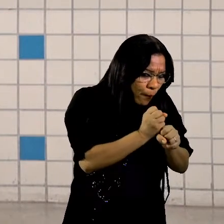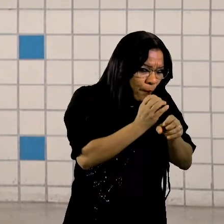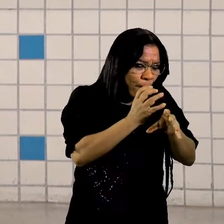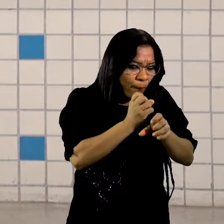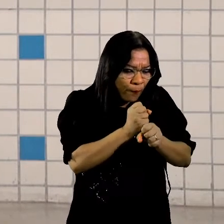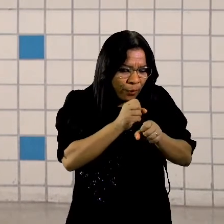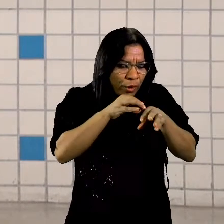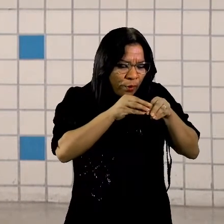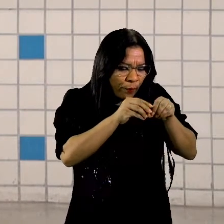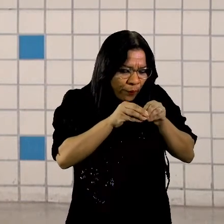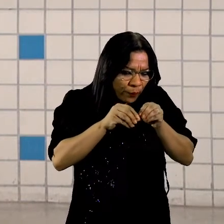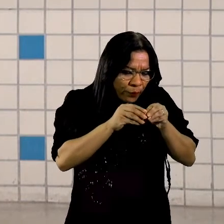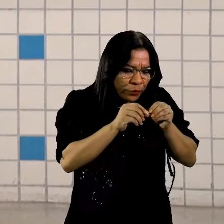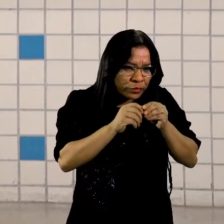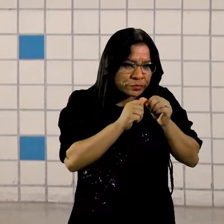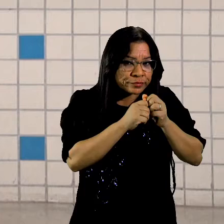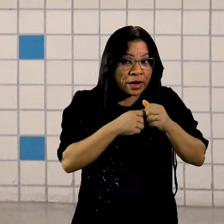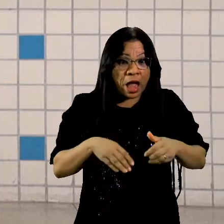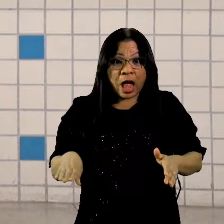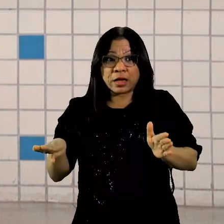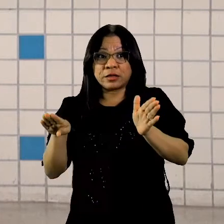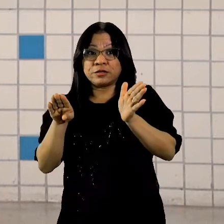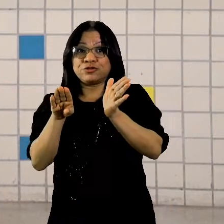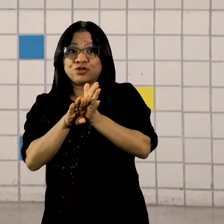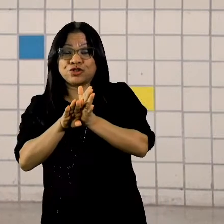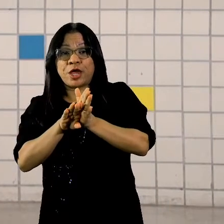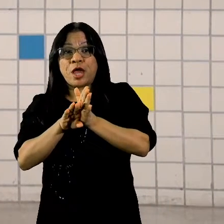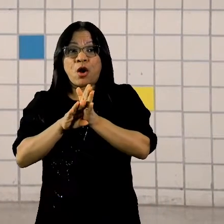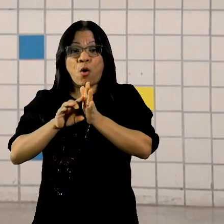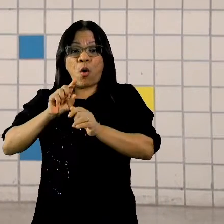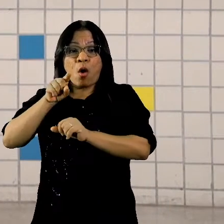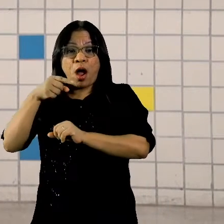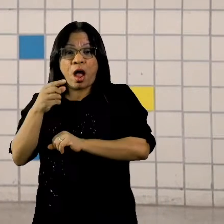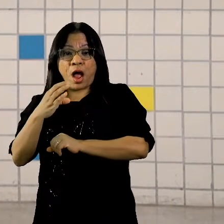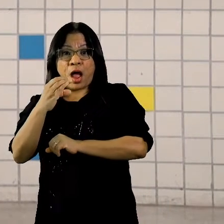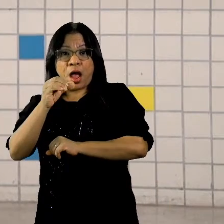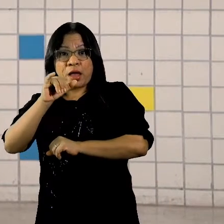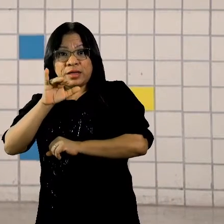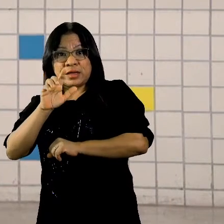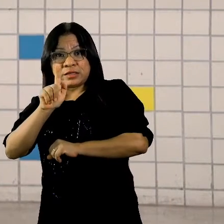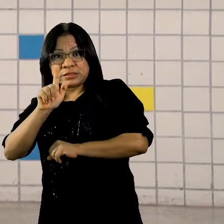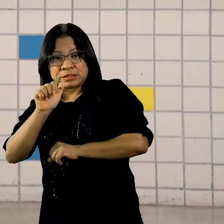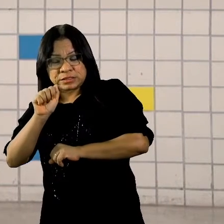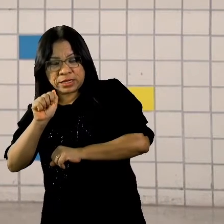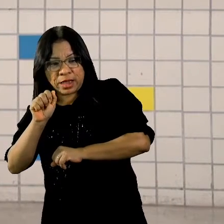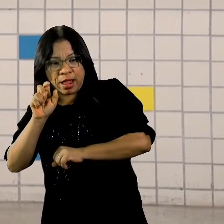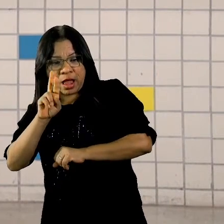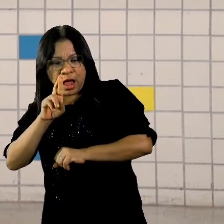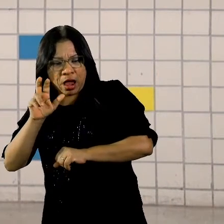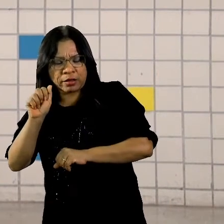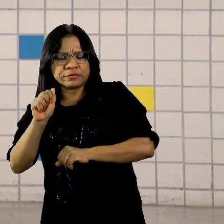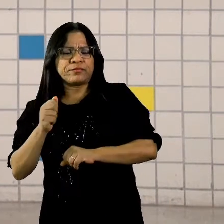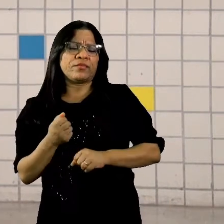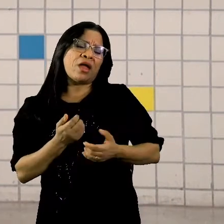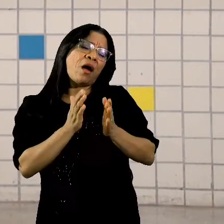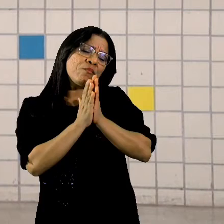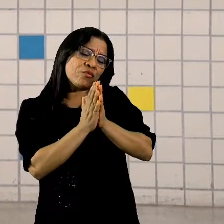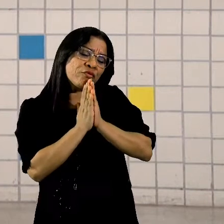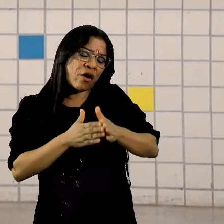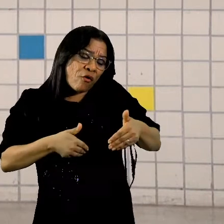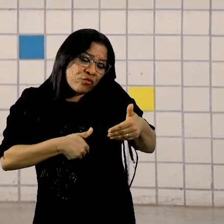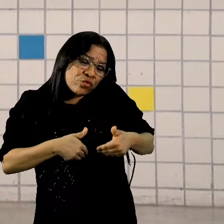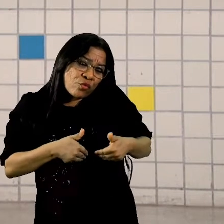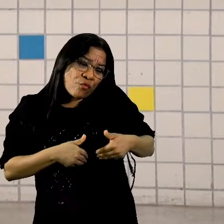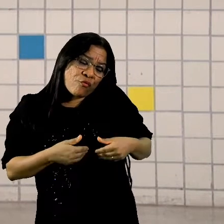favor, formigas, me ajudem, acho que vou morrer, estou com muita fome. Me deem um pouco de trigo.